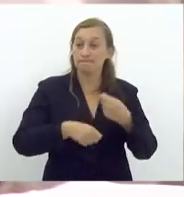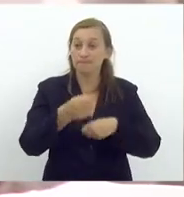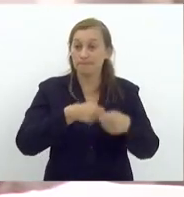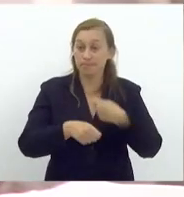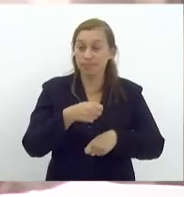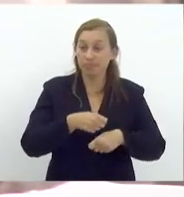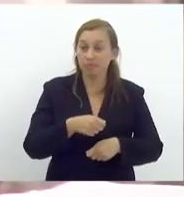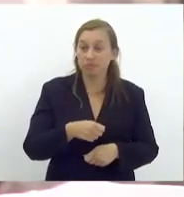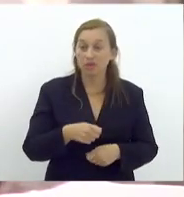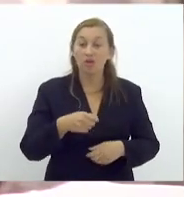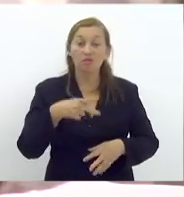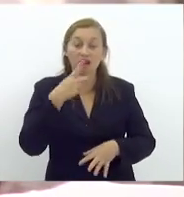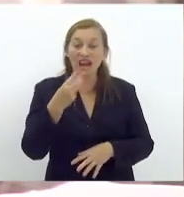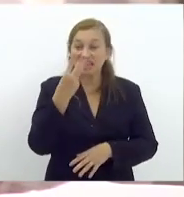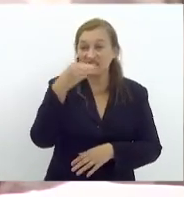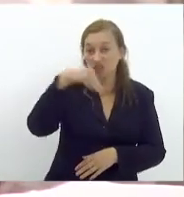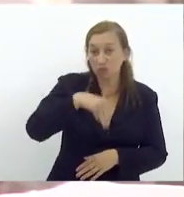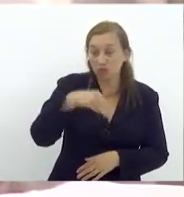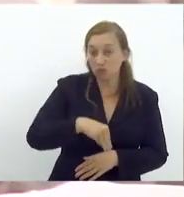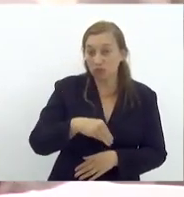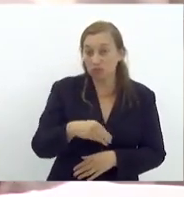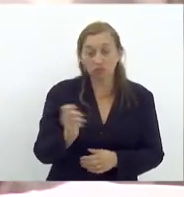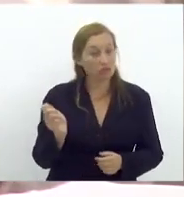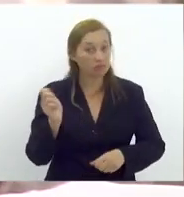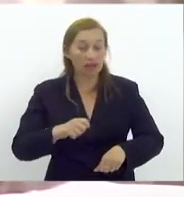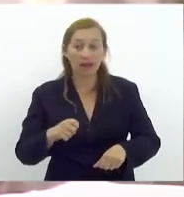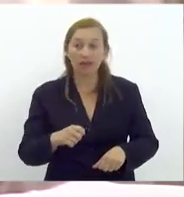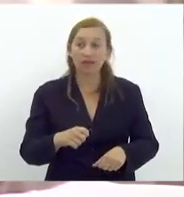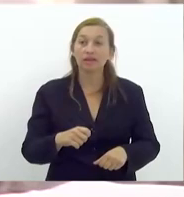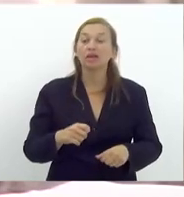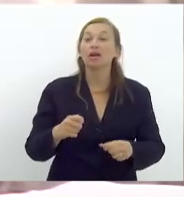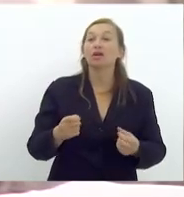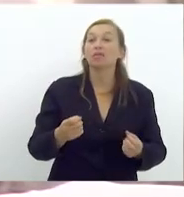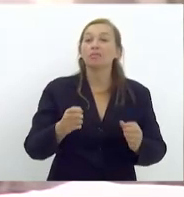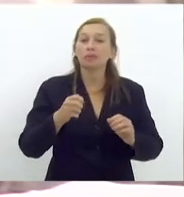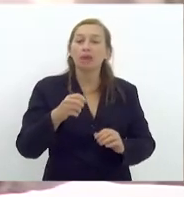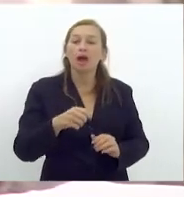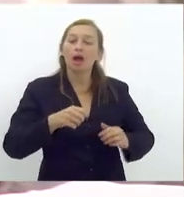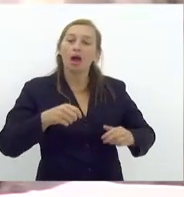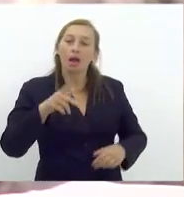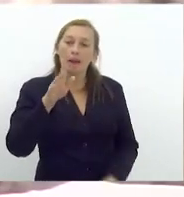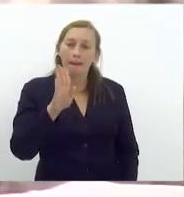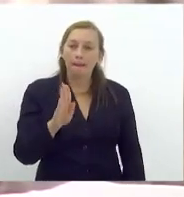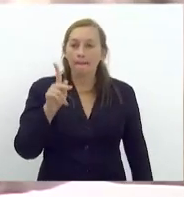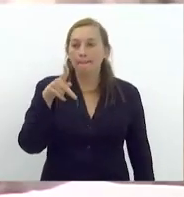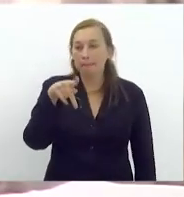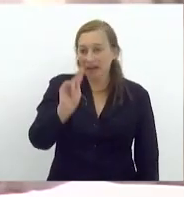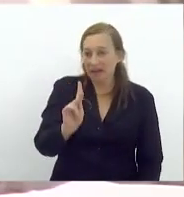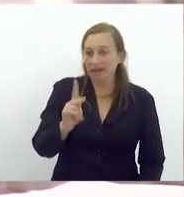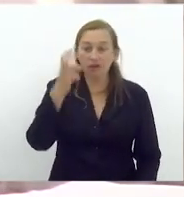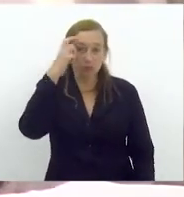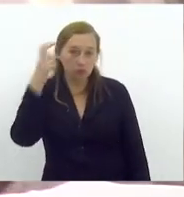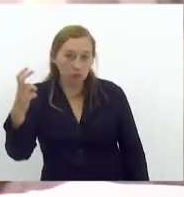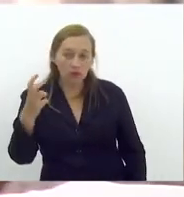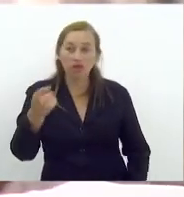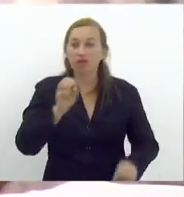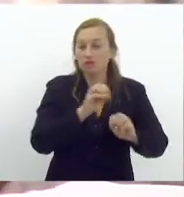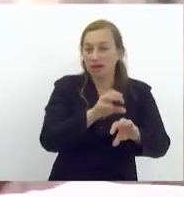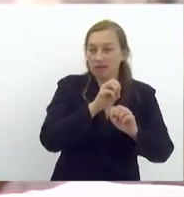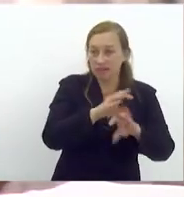Breaking só em 3 minutos Breaking é isso é cultura educação esporte saúde entretenimento